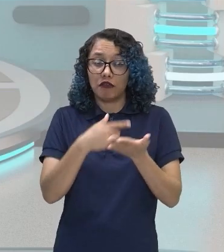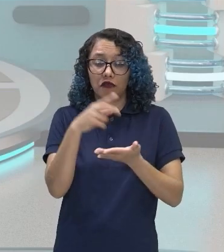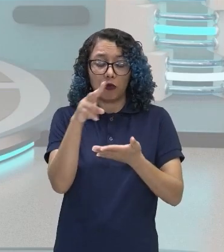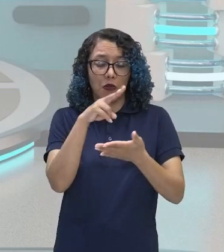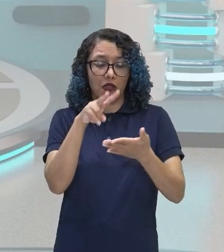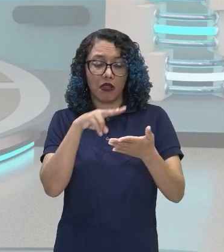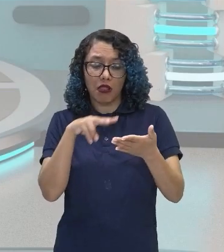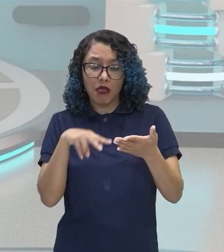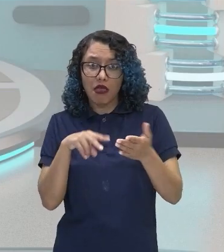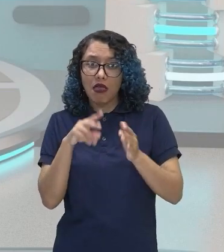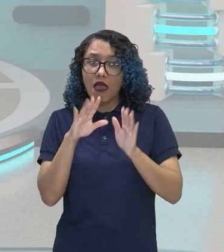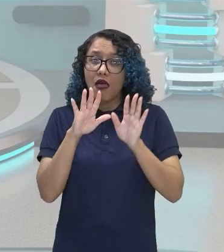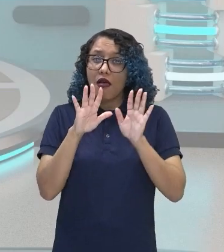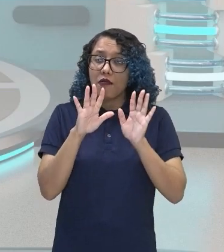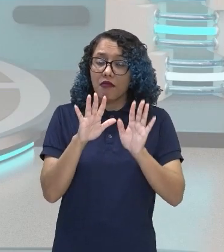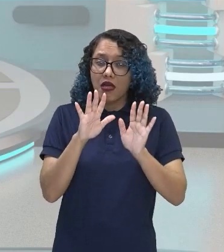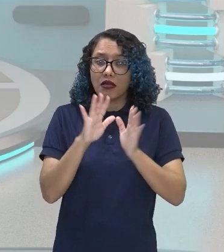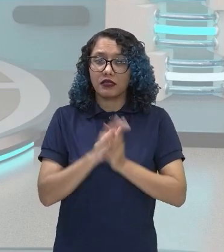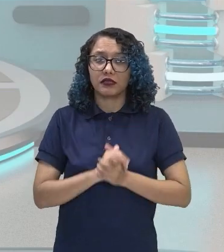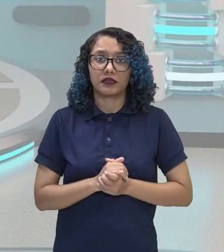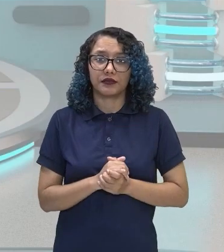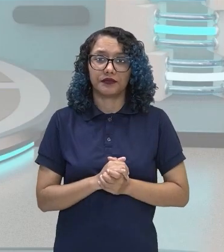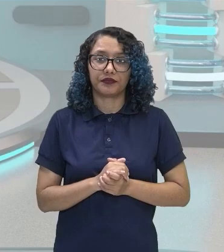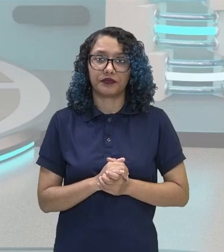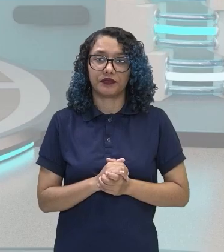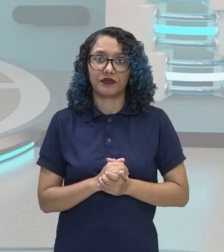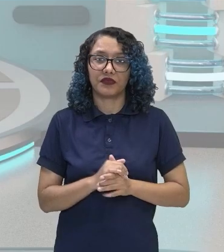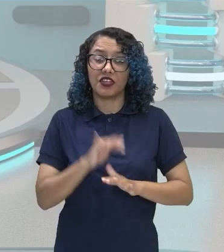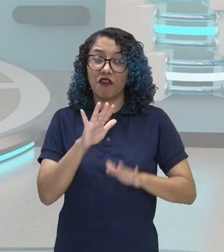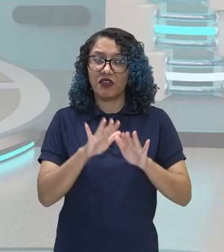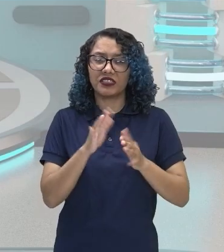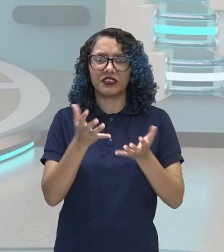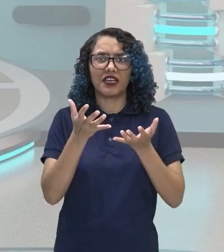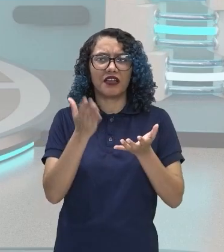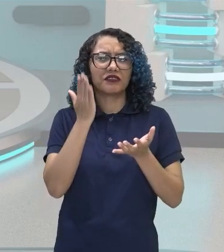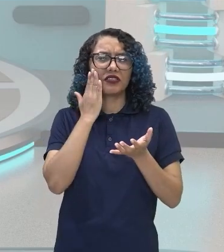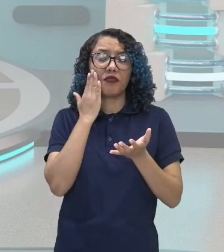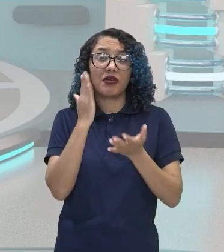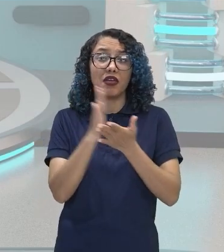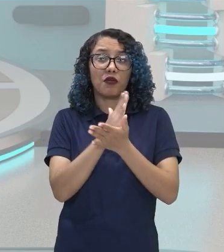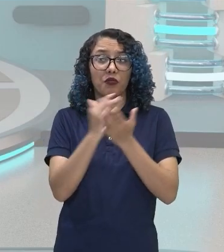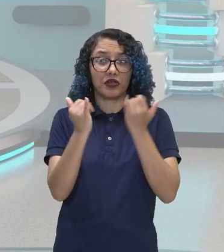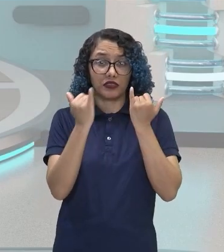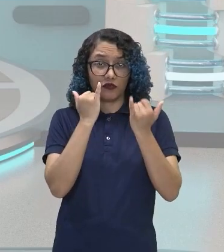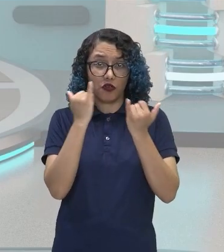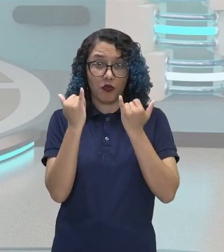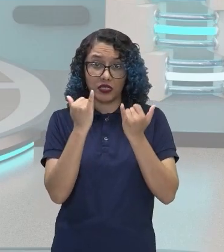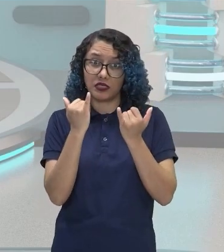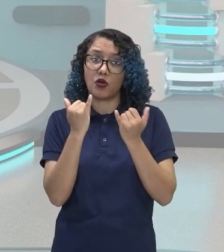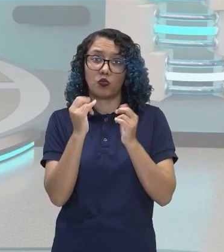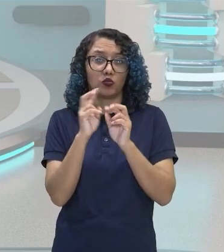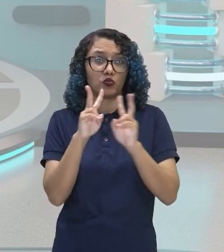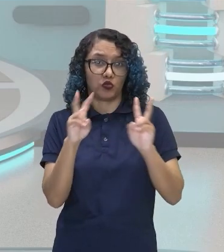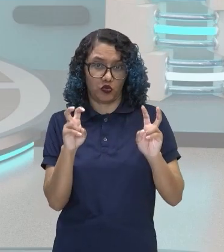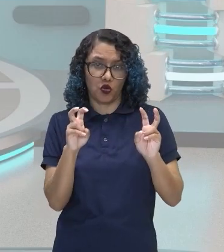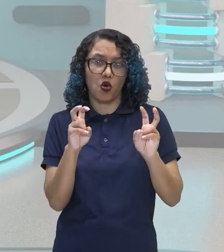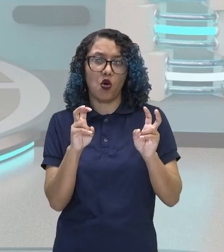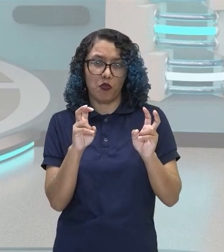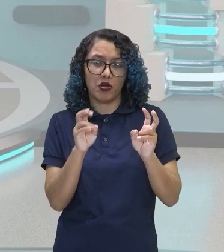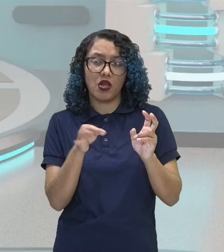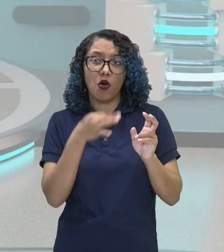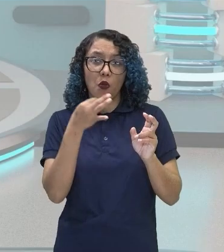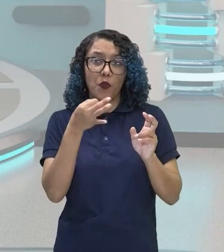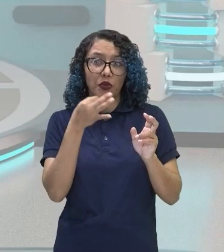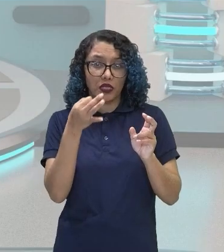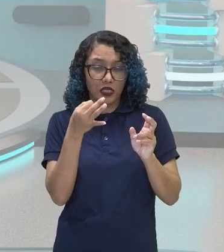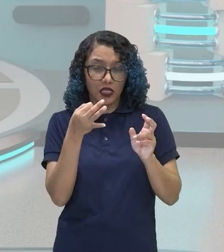Porém, antes disso, pode ser que eu queira saber algumas informações a respeito, saber a opinião